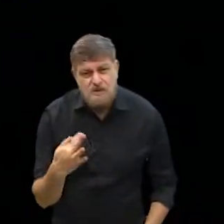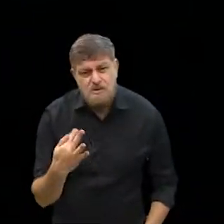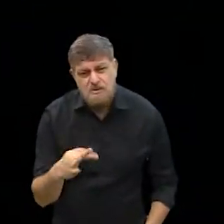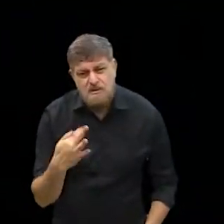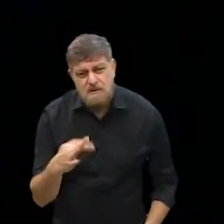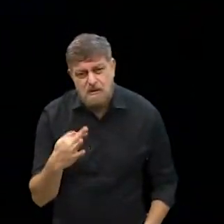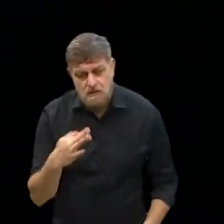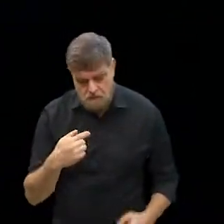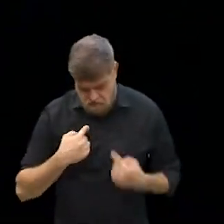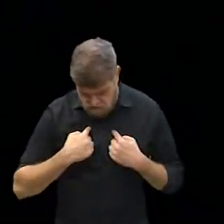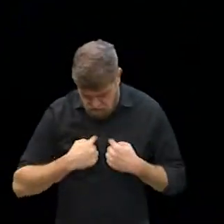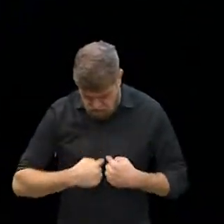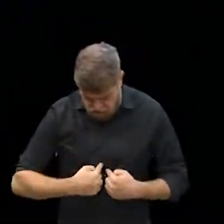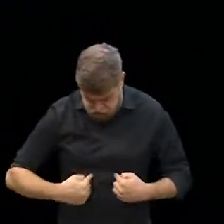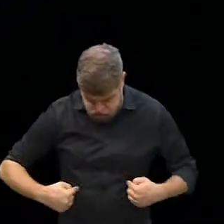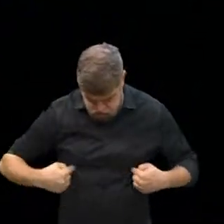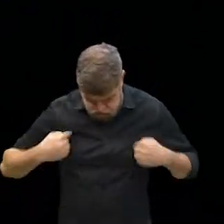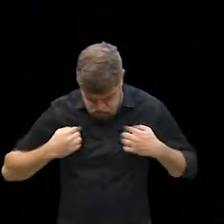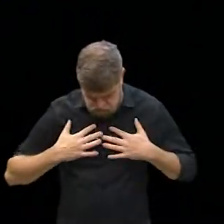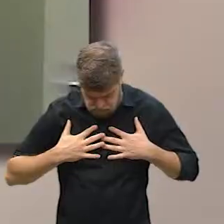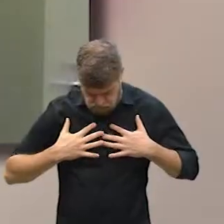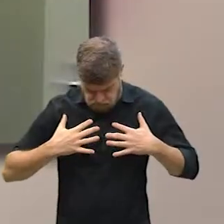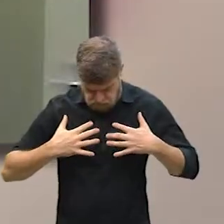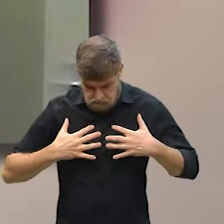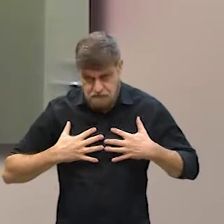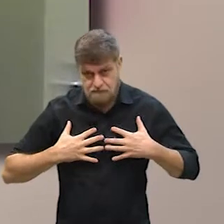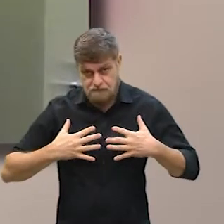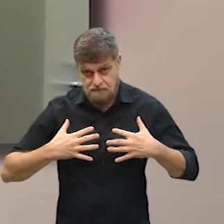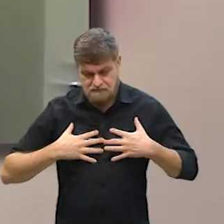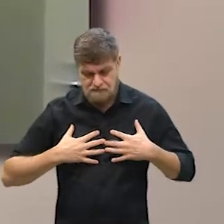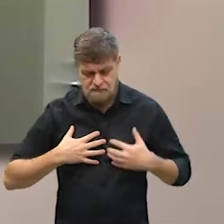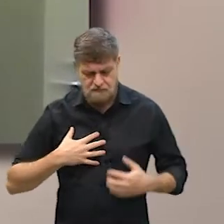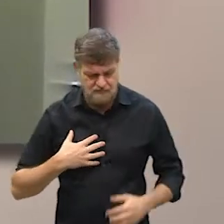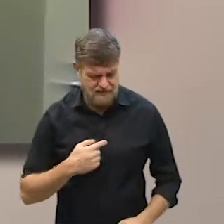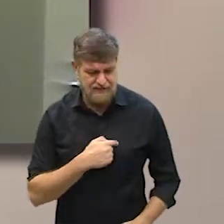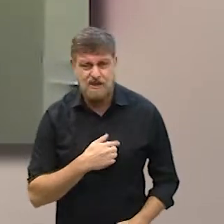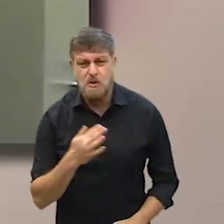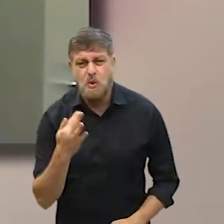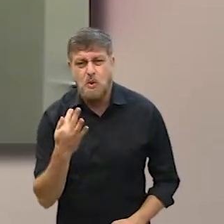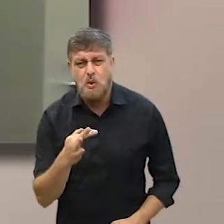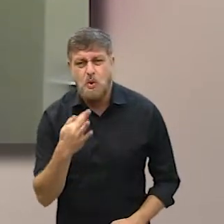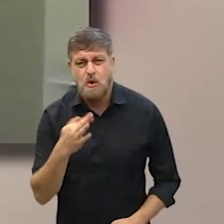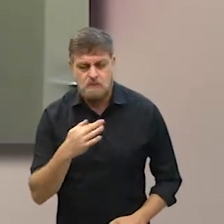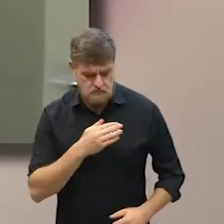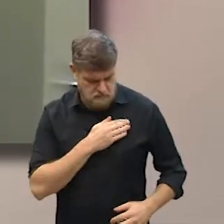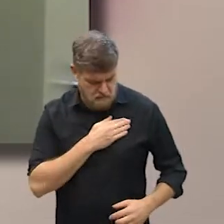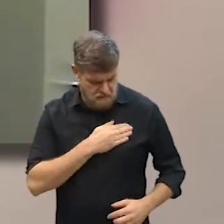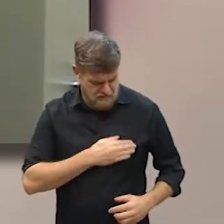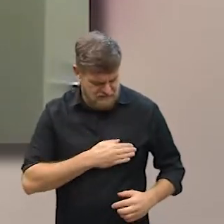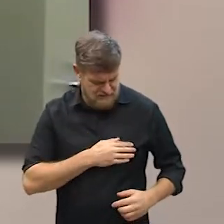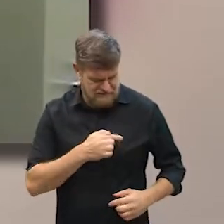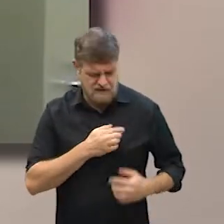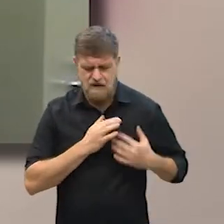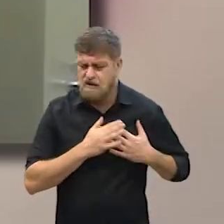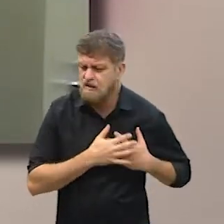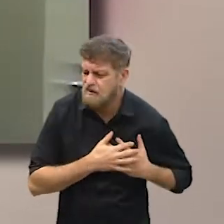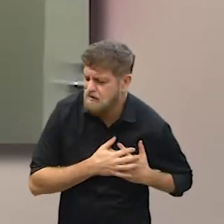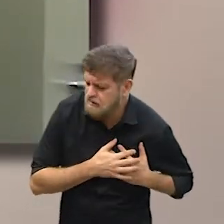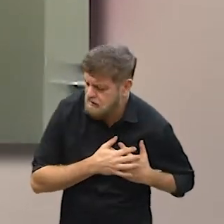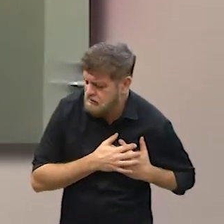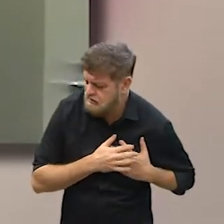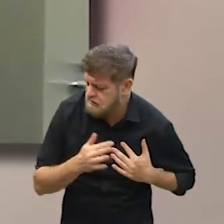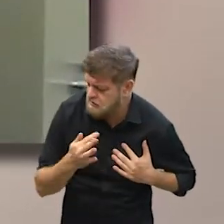pode ser o processo inflamatório e nível dos pulmões da pleura naquele aquela membrana que envolve os